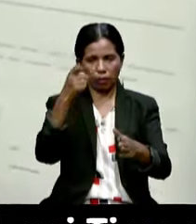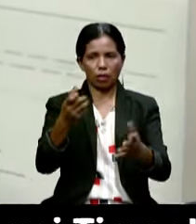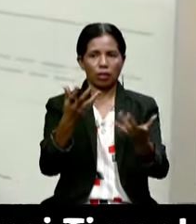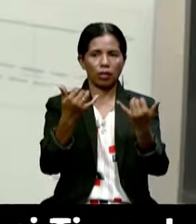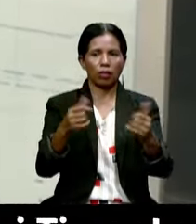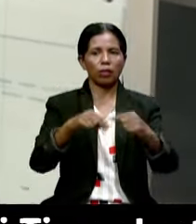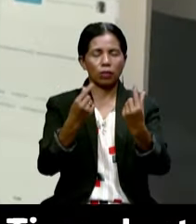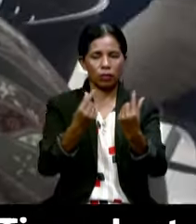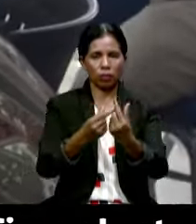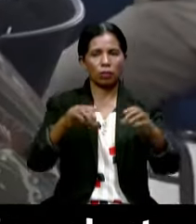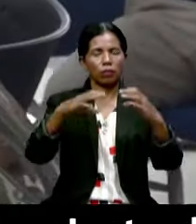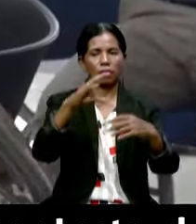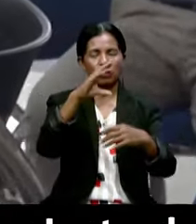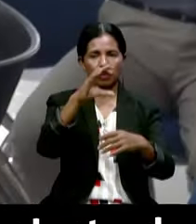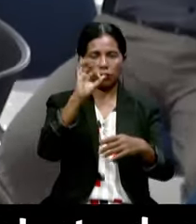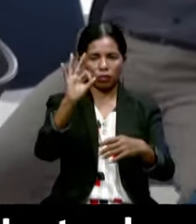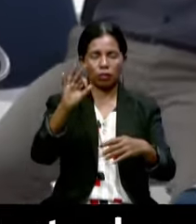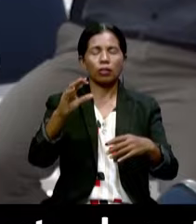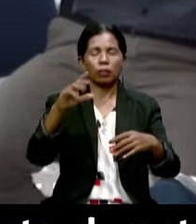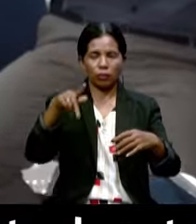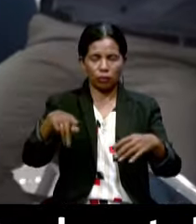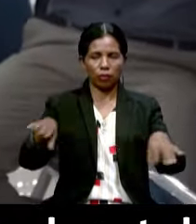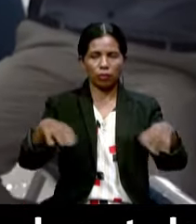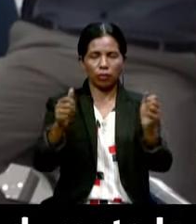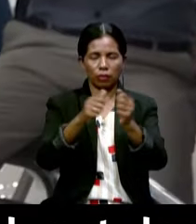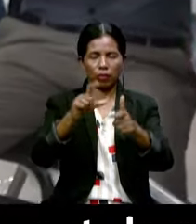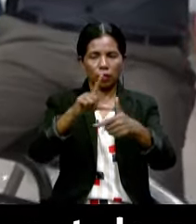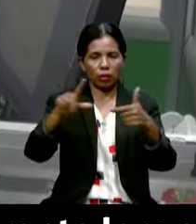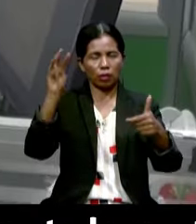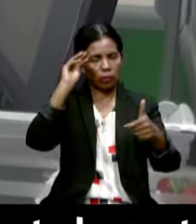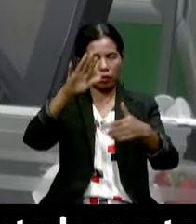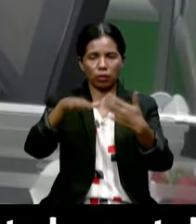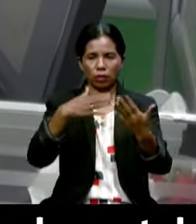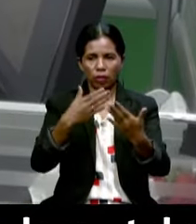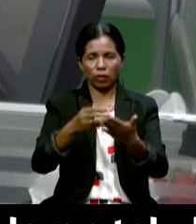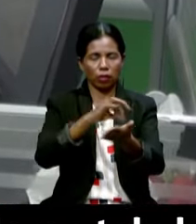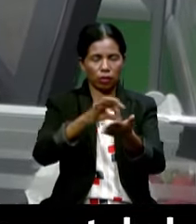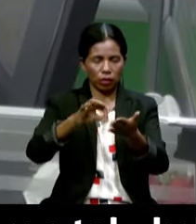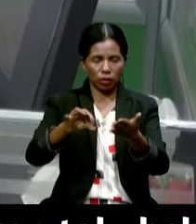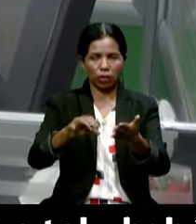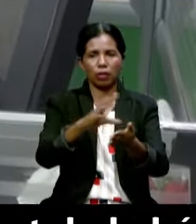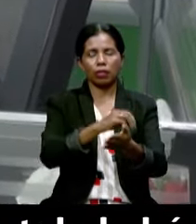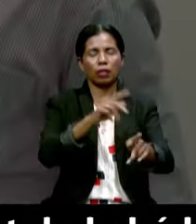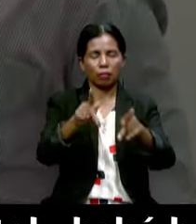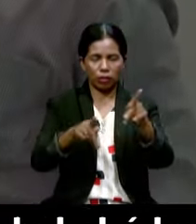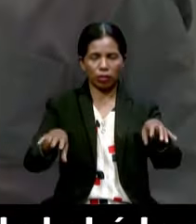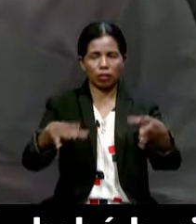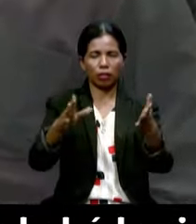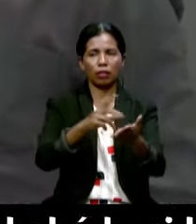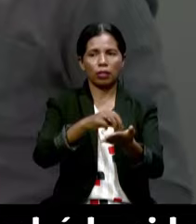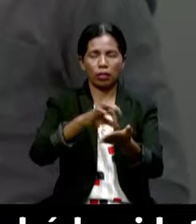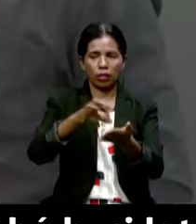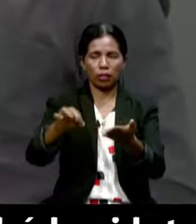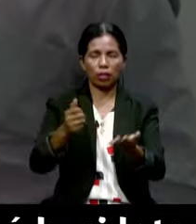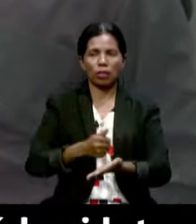uma equipa Comissão Função Pública Esforço Rela, coordena as linhas ministeriais roto, autorizista funcionários casuais contratado no